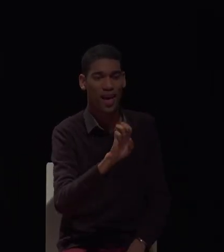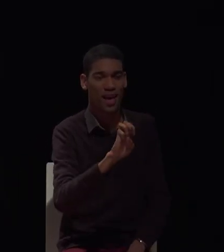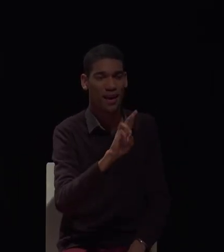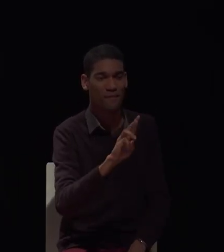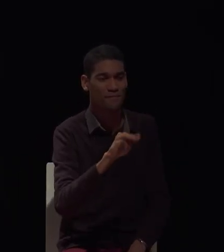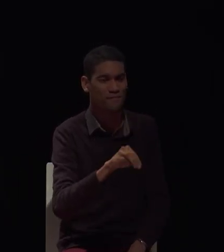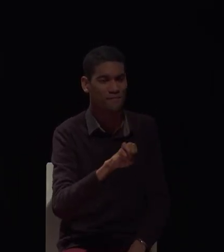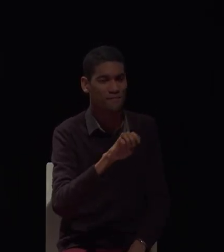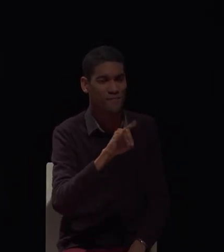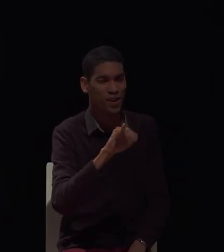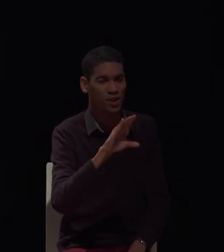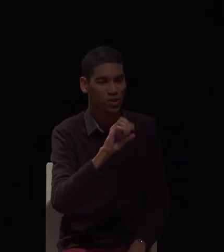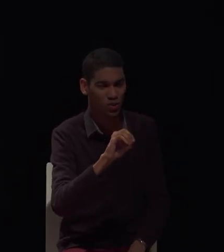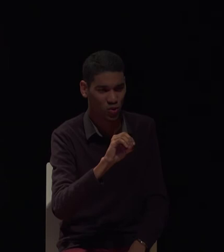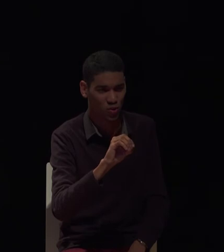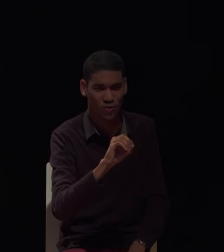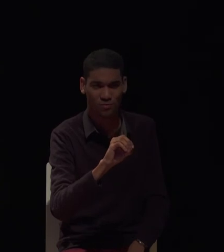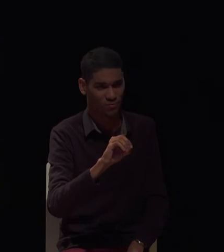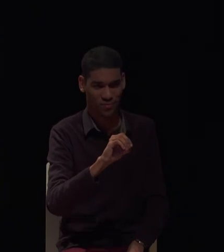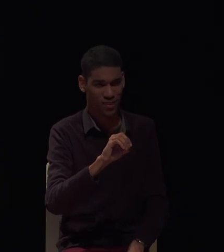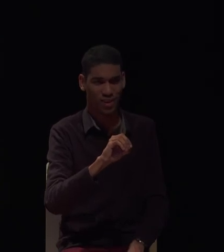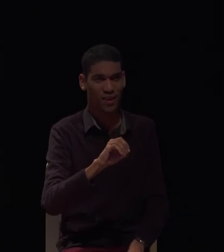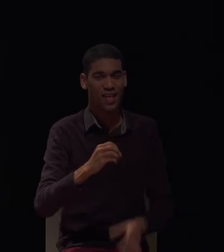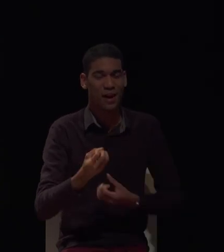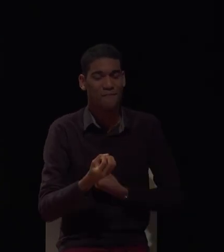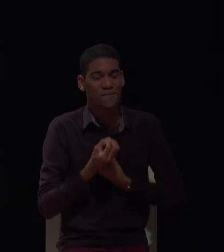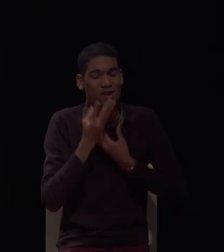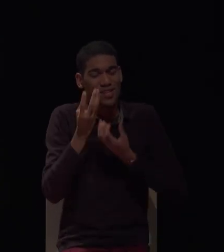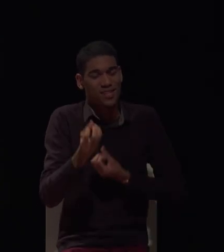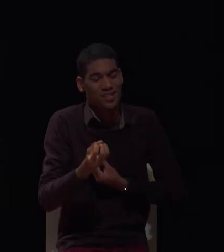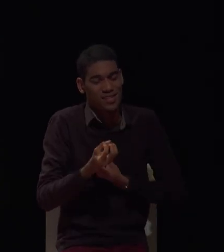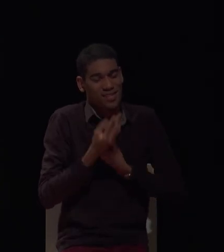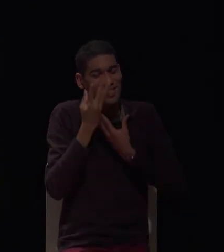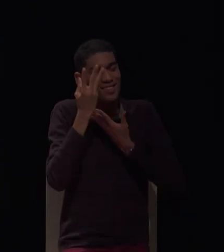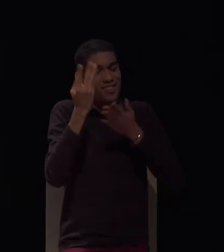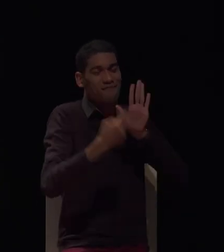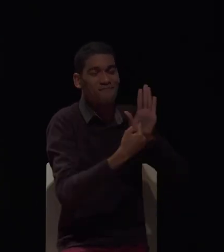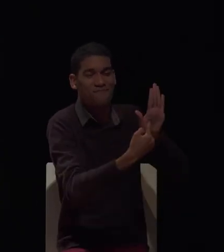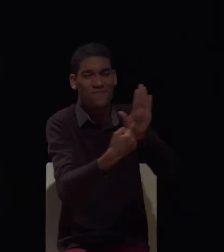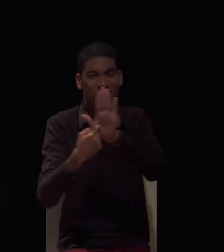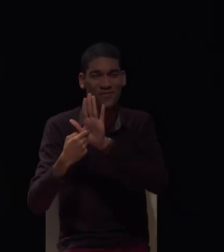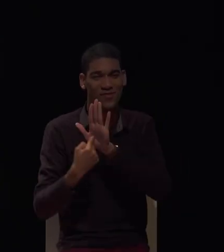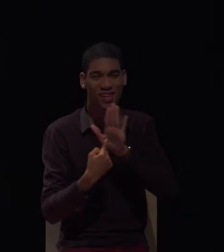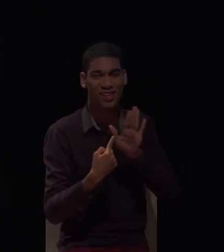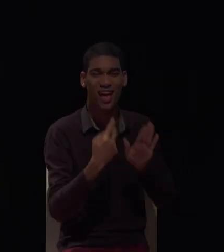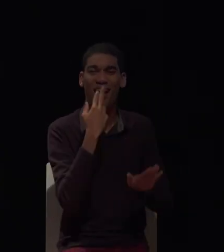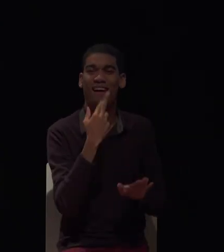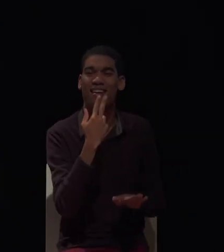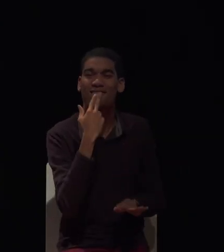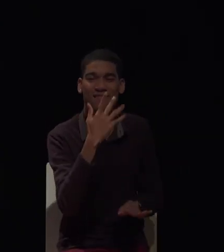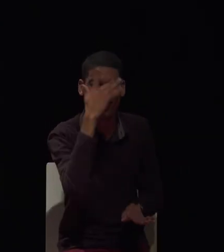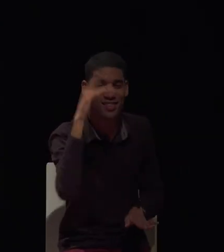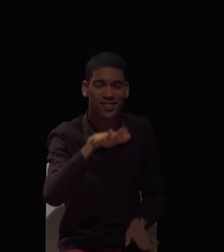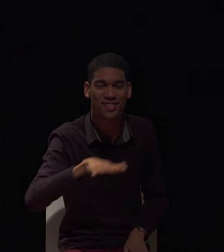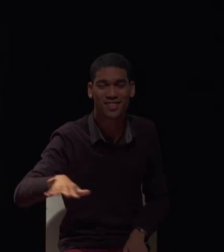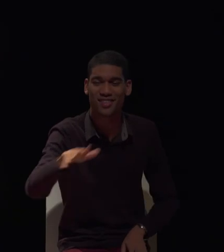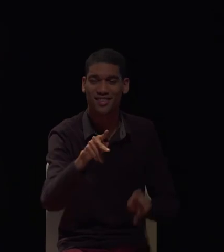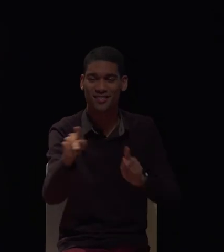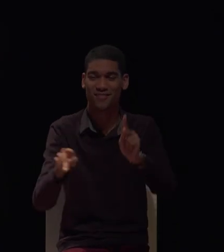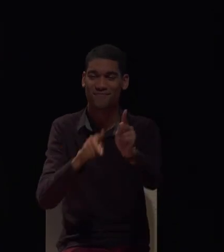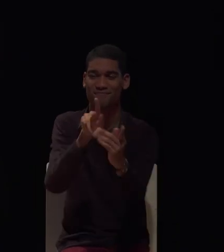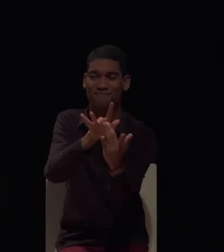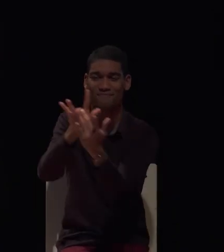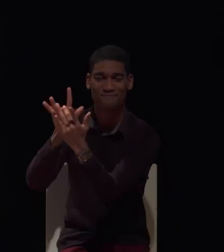fechada ele queria que a poesia falar sempre o povo que a poesia falasse a língua do povo ea língua do povo tá na pintura